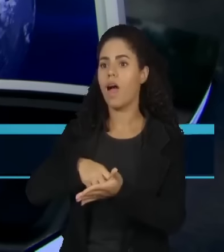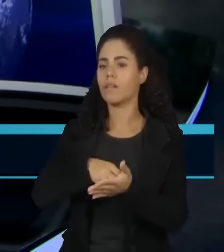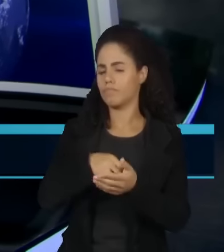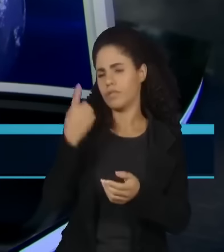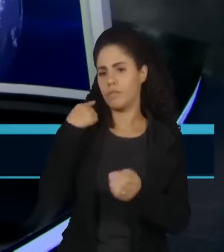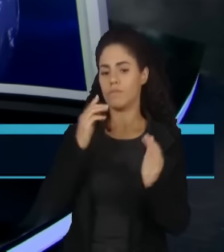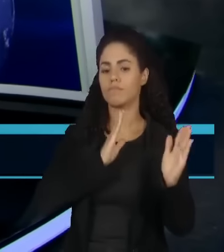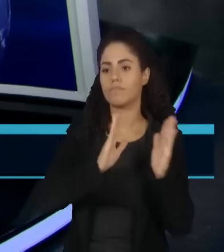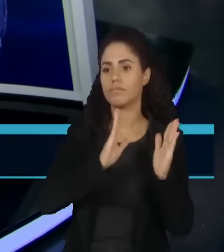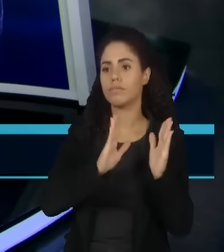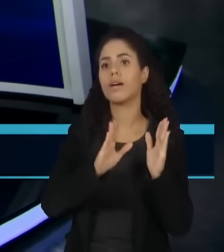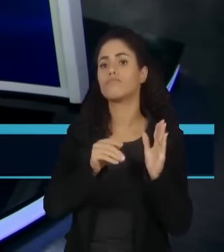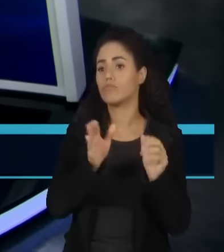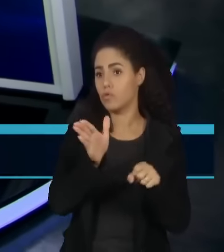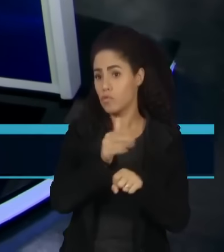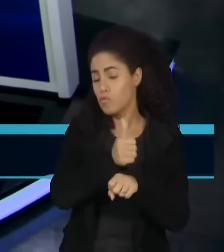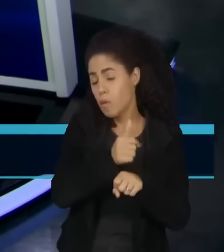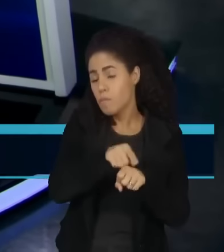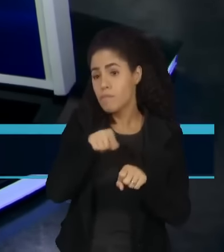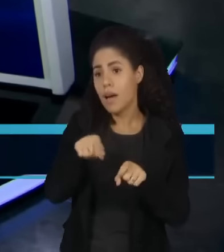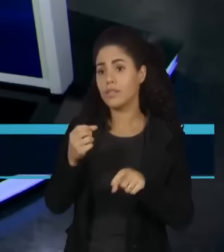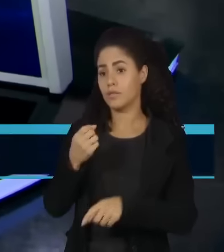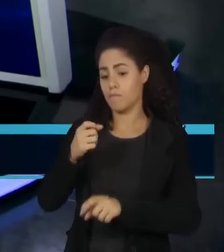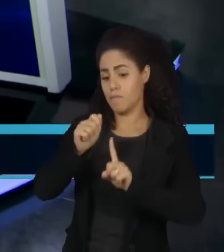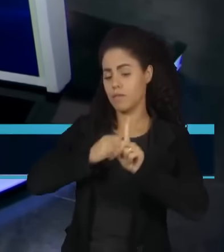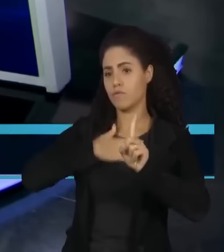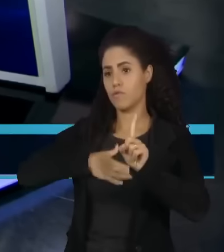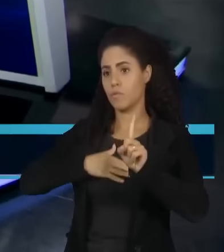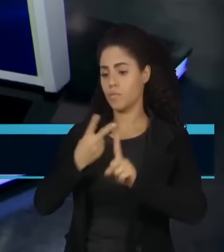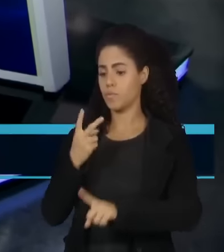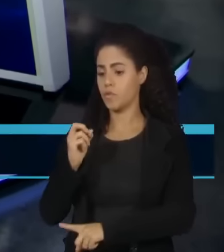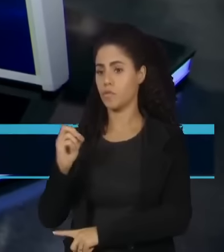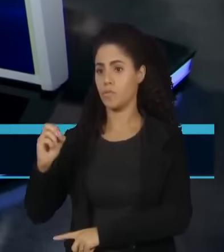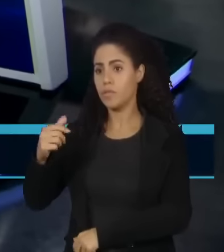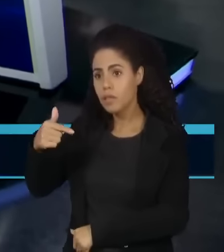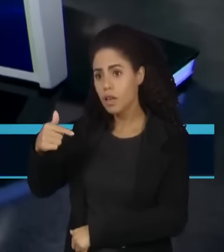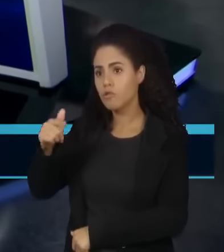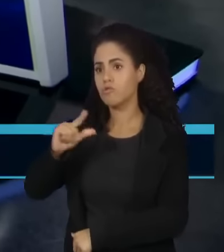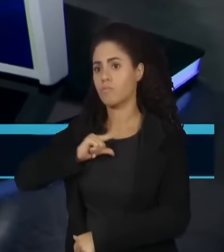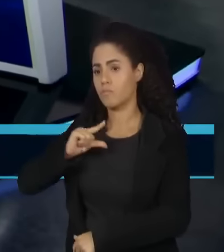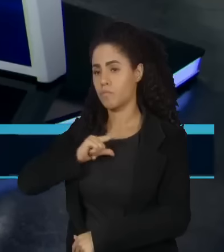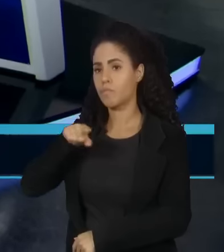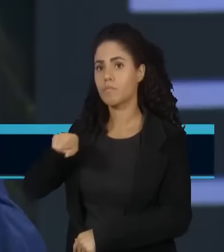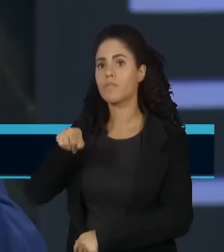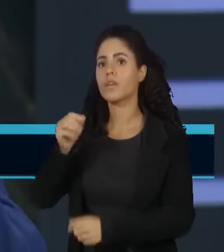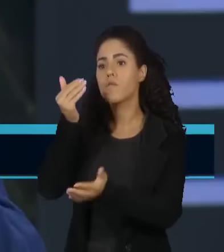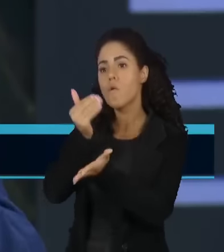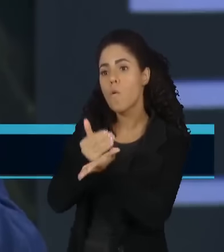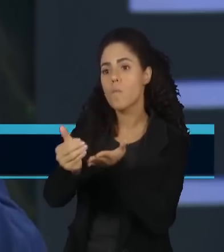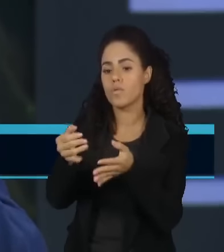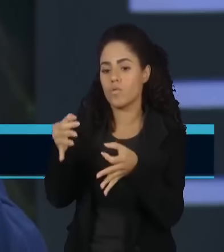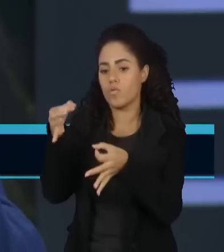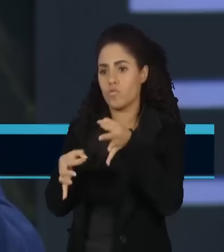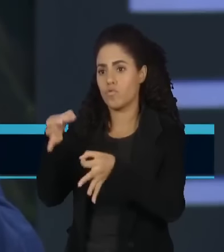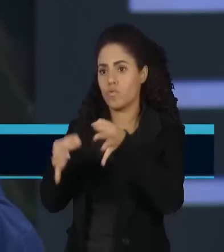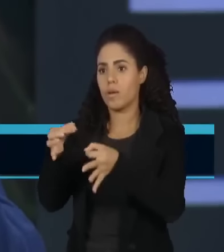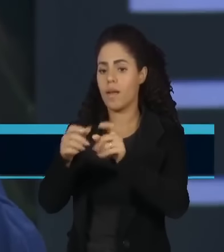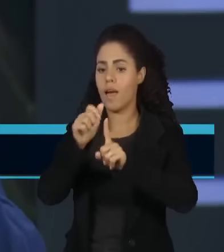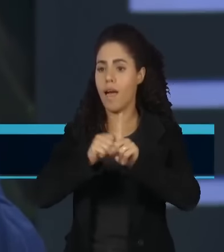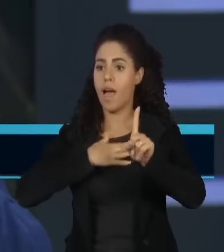ação penal 470, ela foi recebida em agosto de 2007, iniciou o julgamento